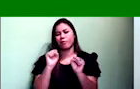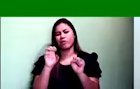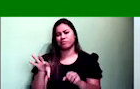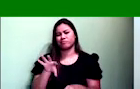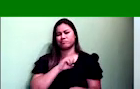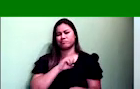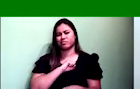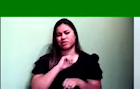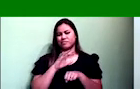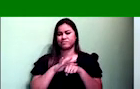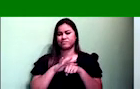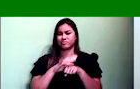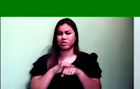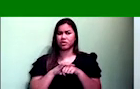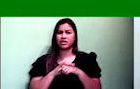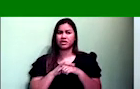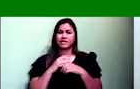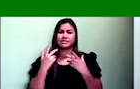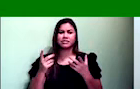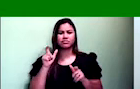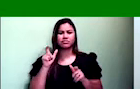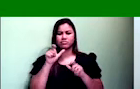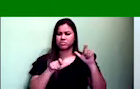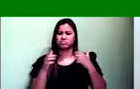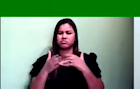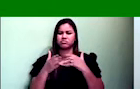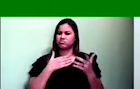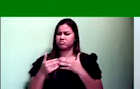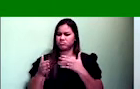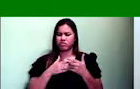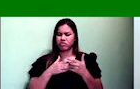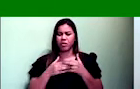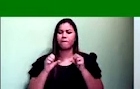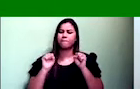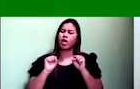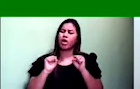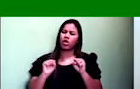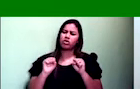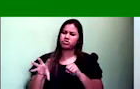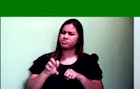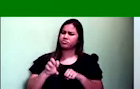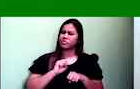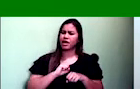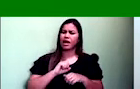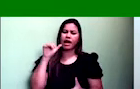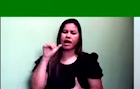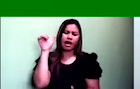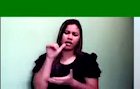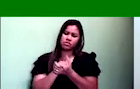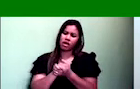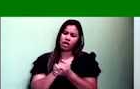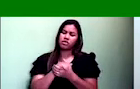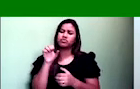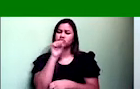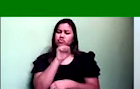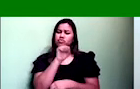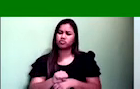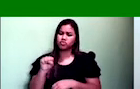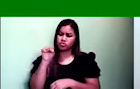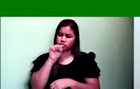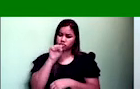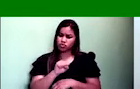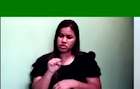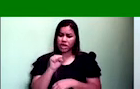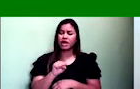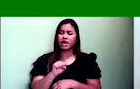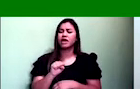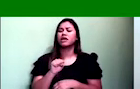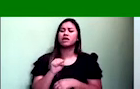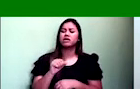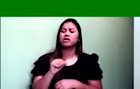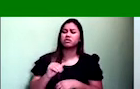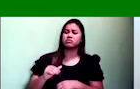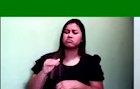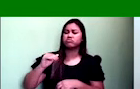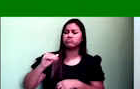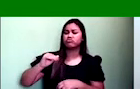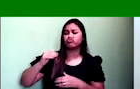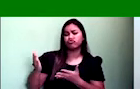infecção sexualmente transmissível. Casado, solteiro, jovem, adulto, rica, pobre, hétero, homo,